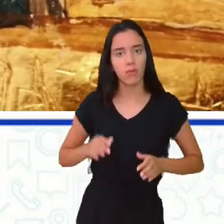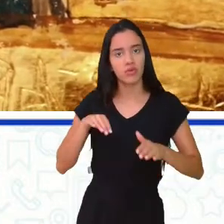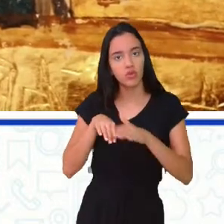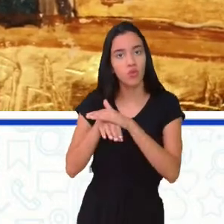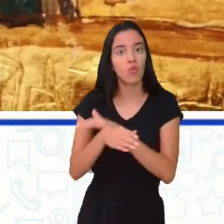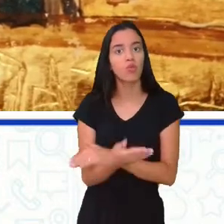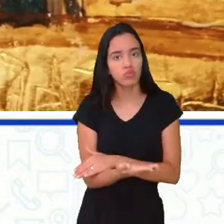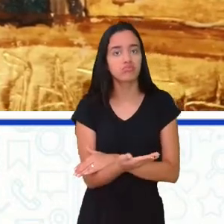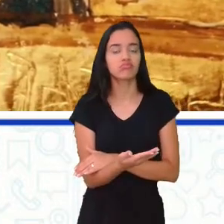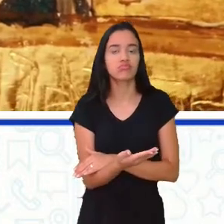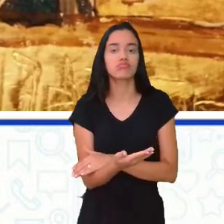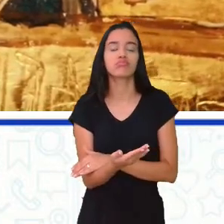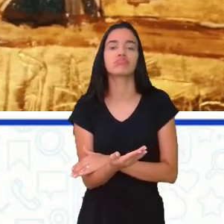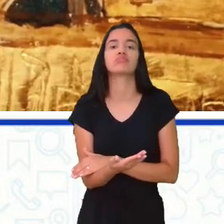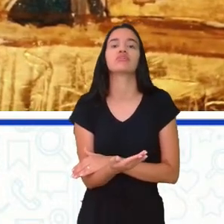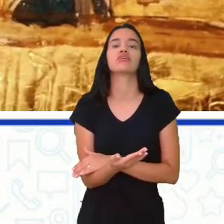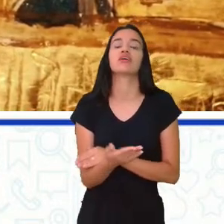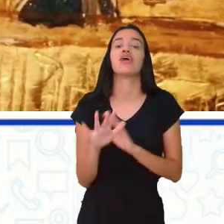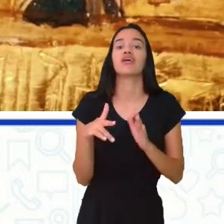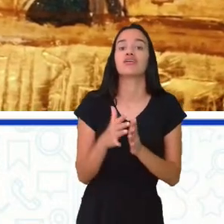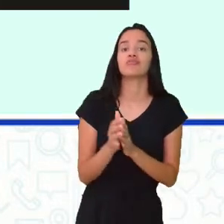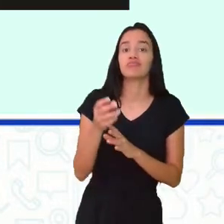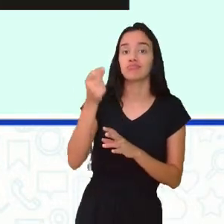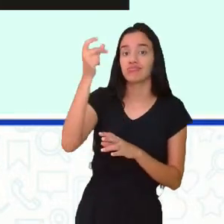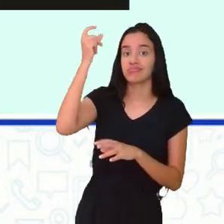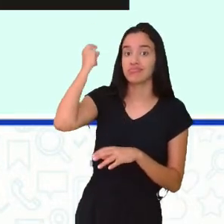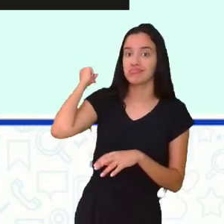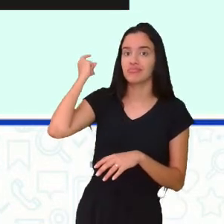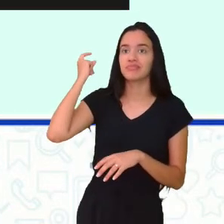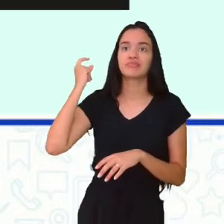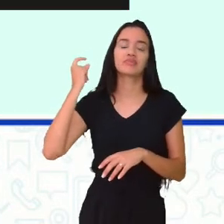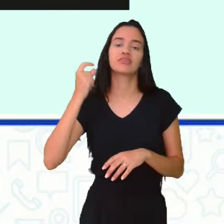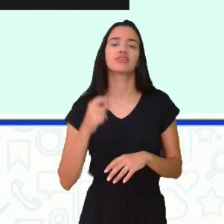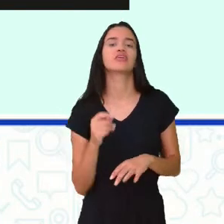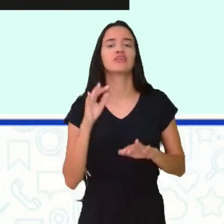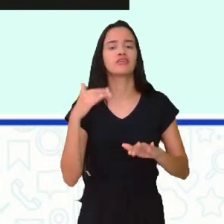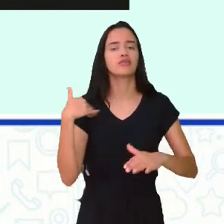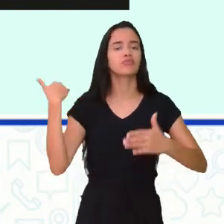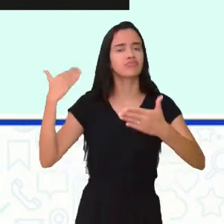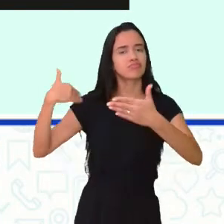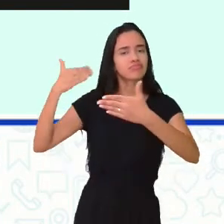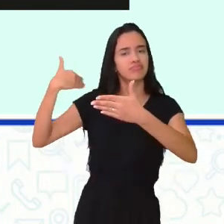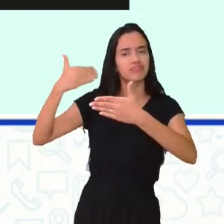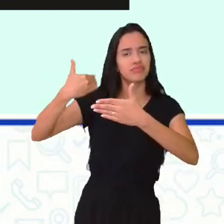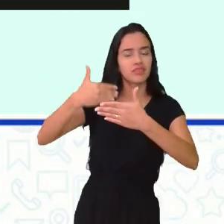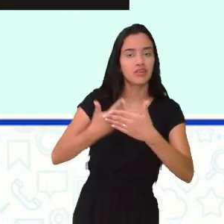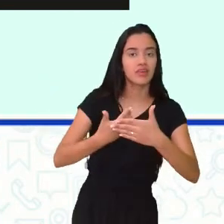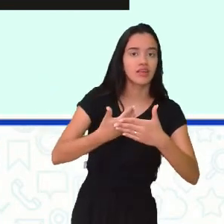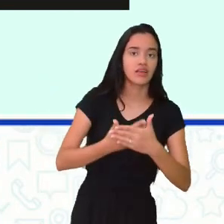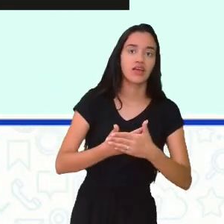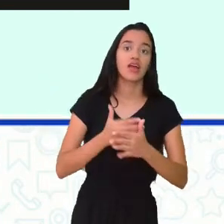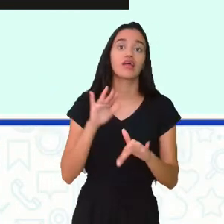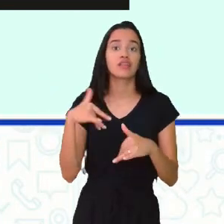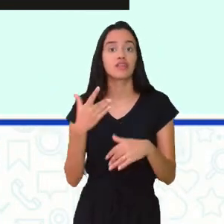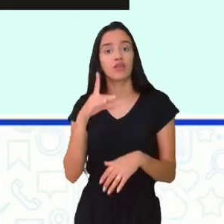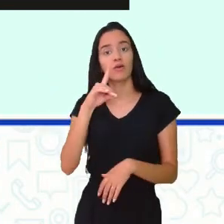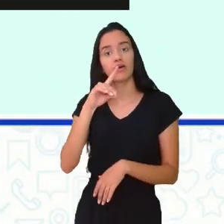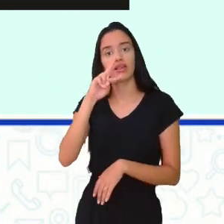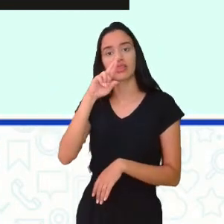comportamentos e também costumes da época, não é, pessoal? Com o passar do tempo, a